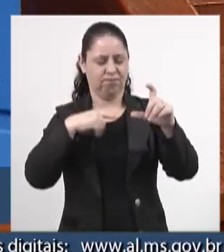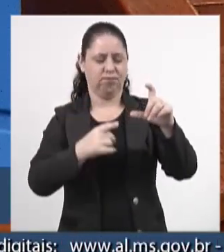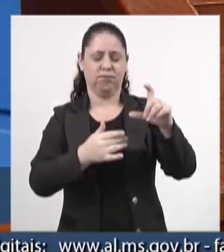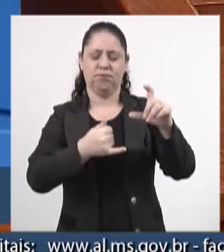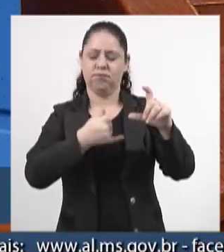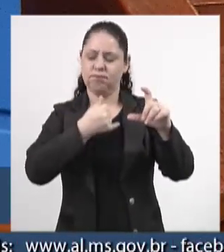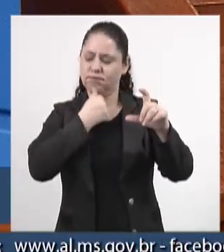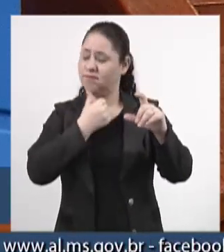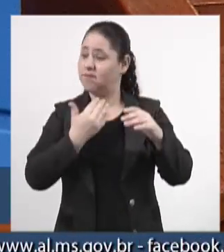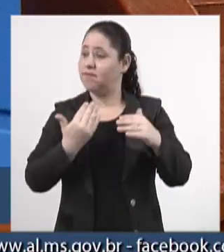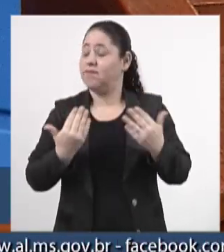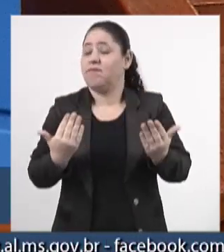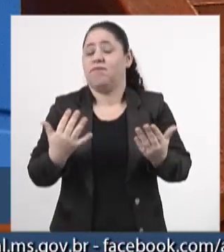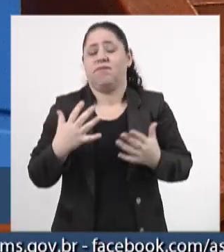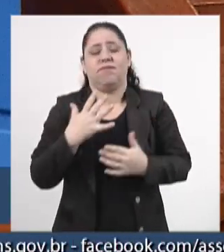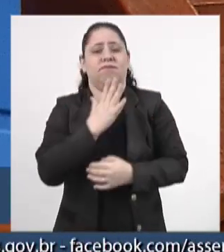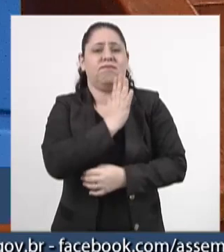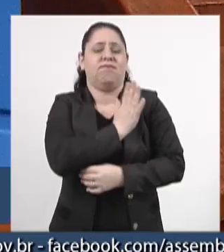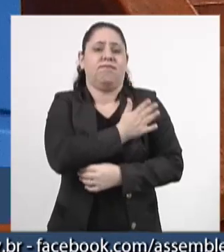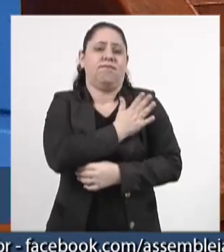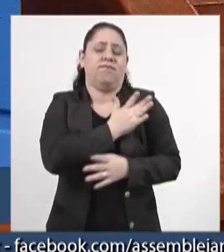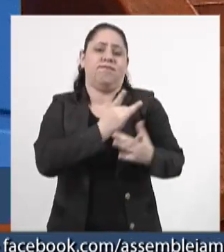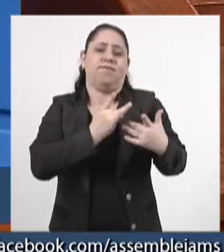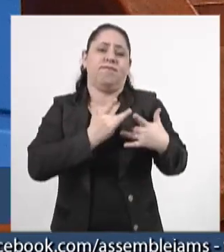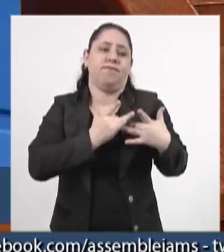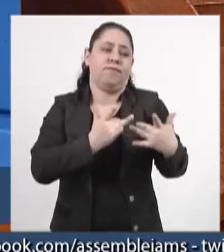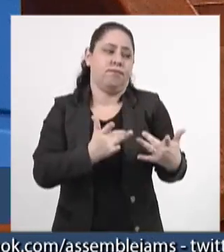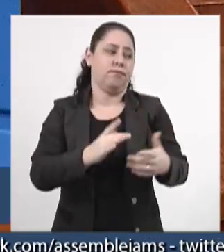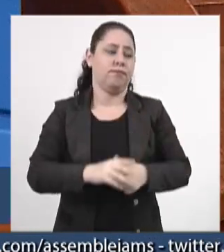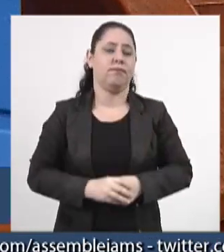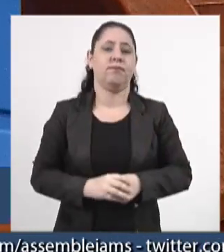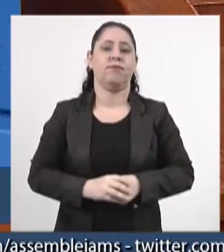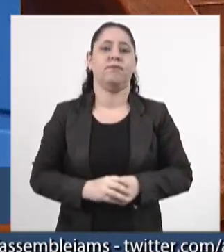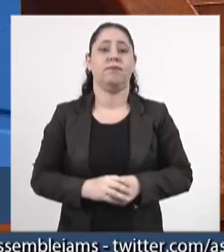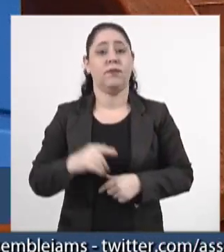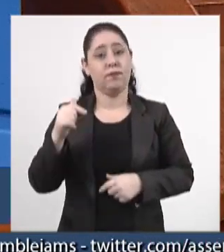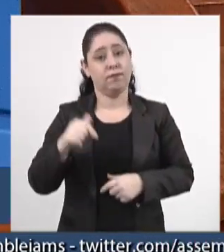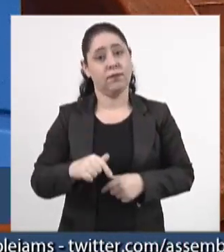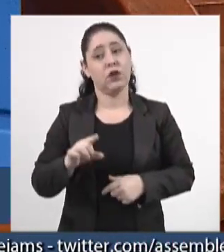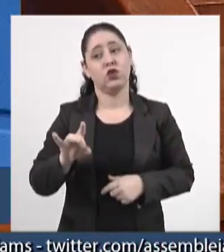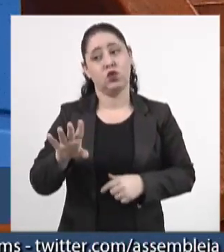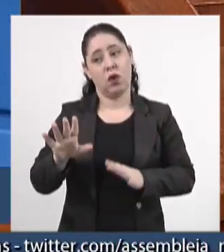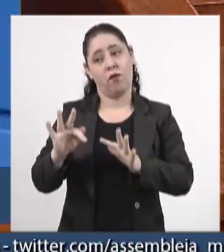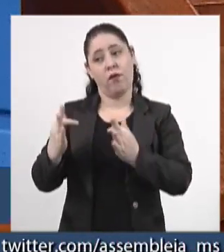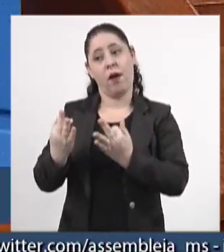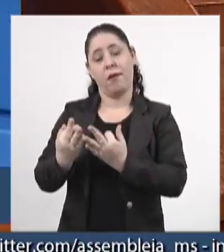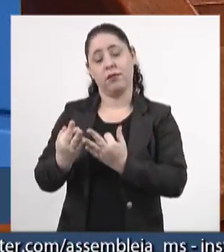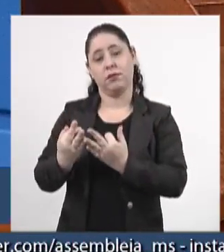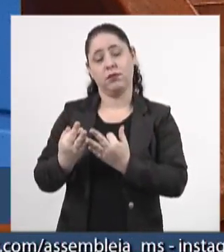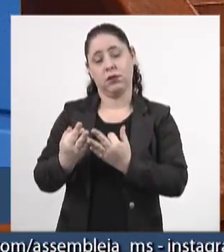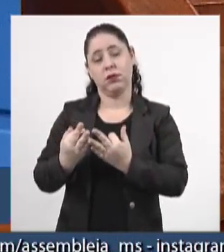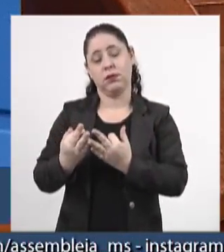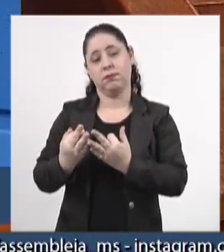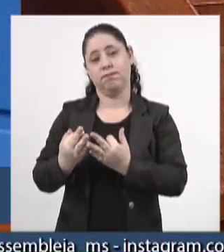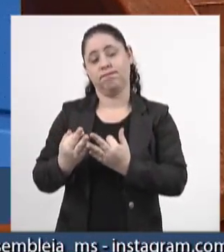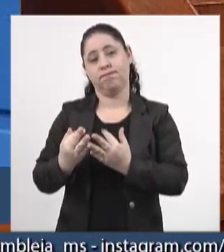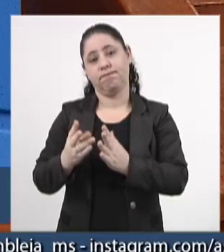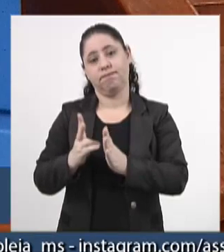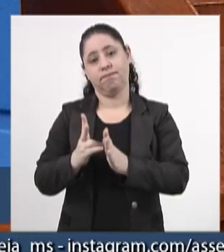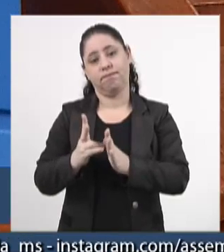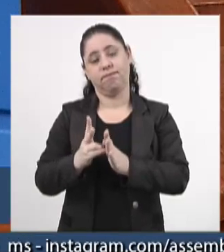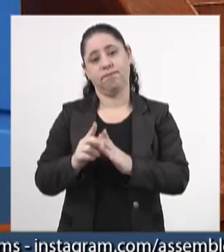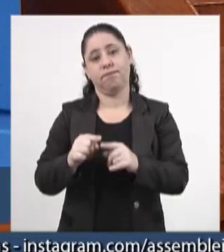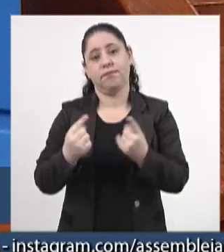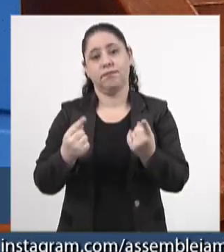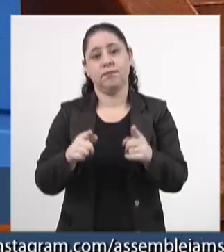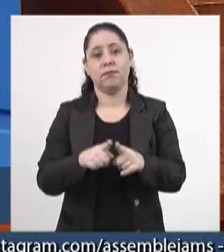coração e uma situação que não se estende somente a essa família desaldeada, mas